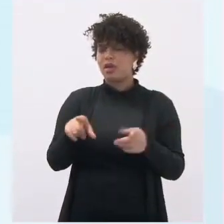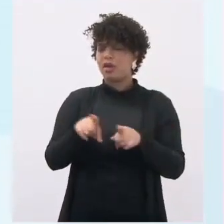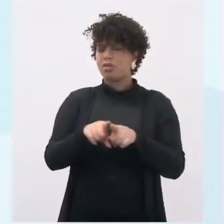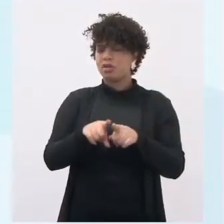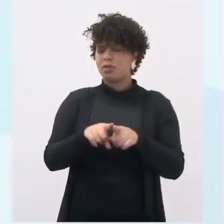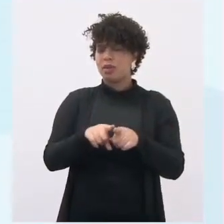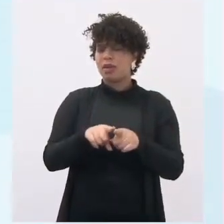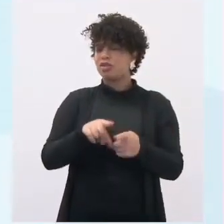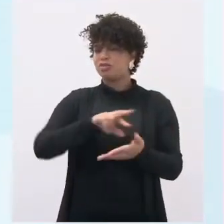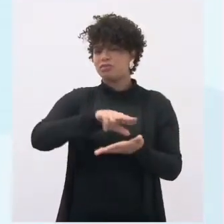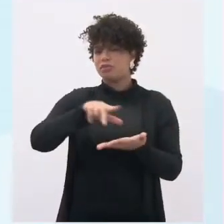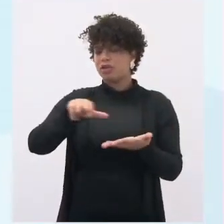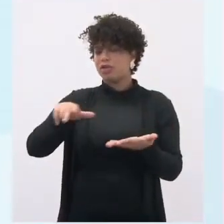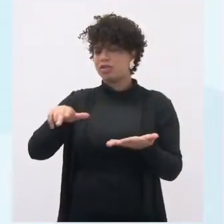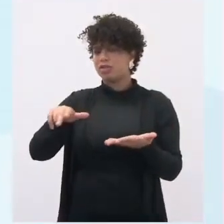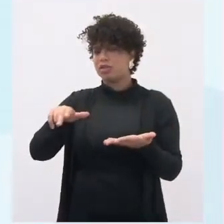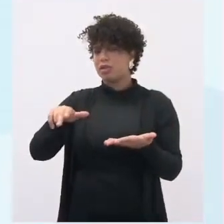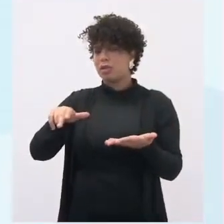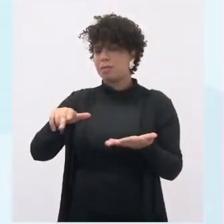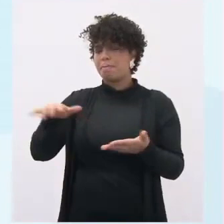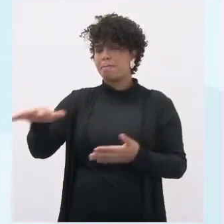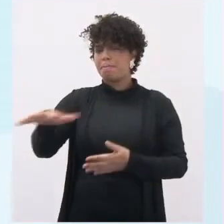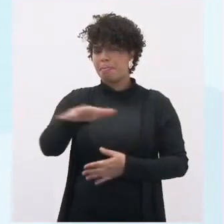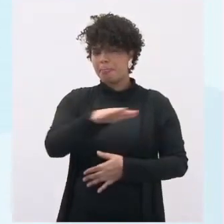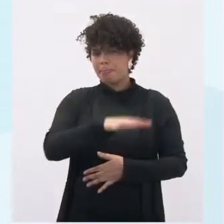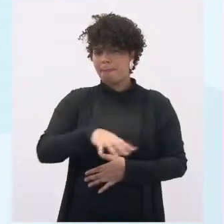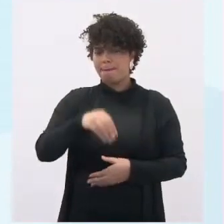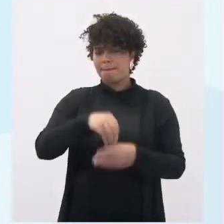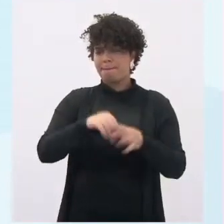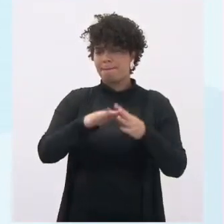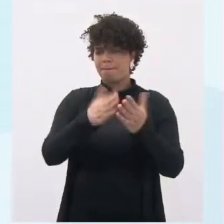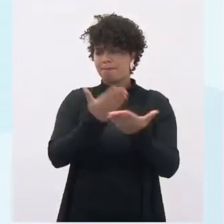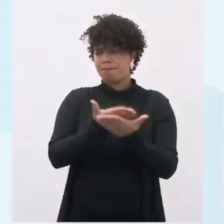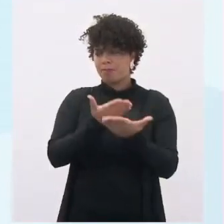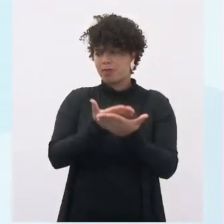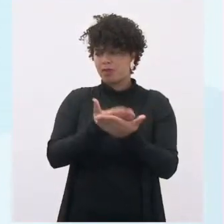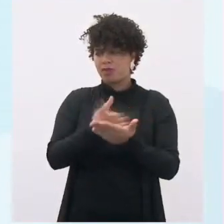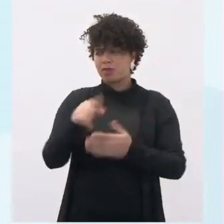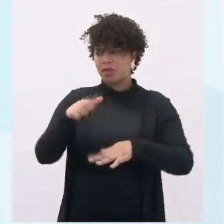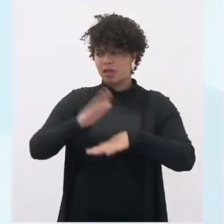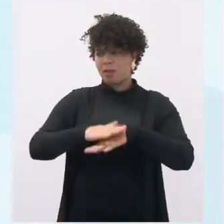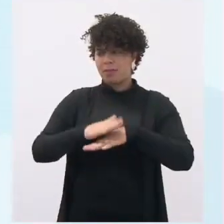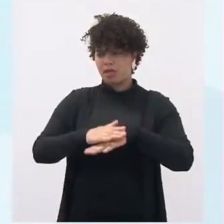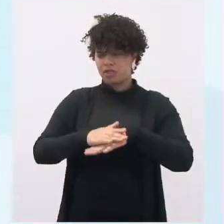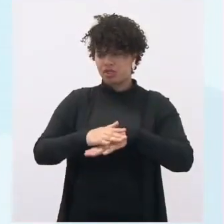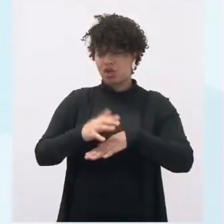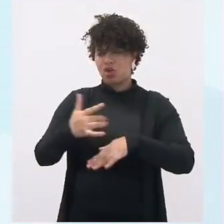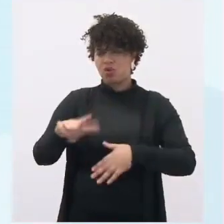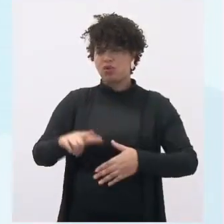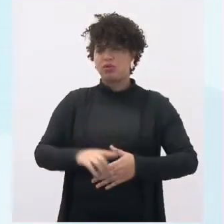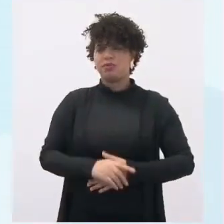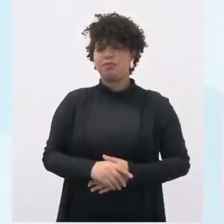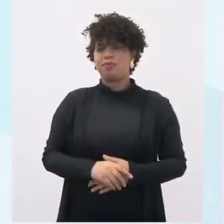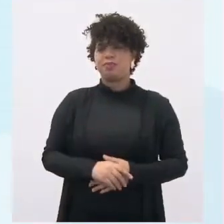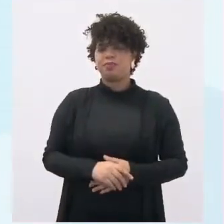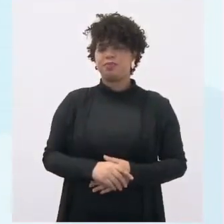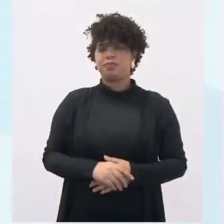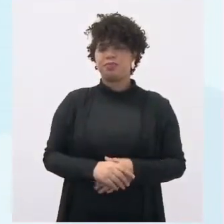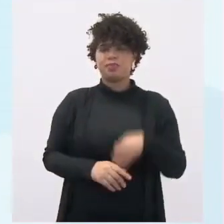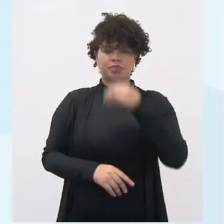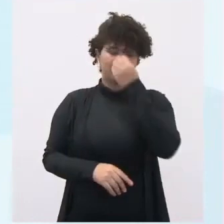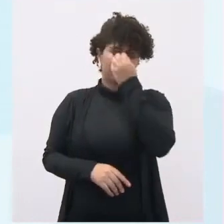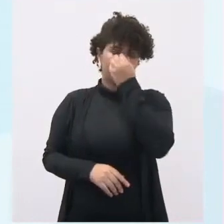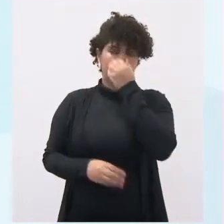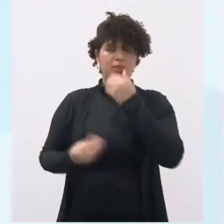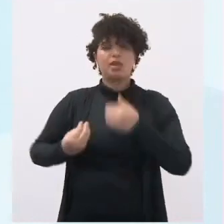diversidade de ambientes escolares, com as devidas práticas que corroboram essa vivência.